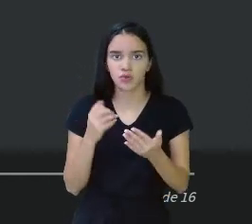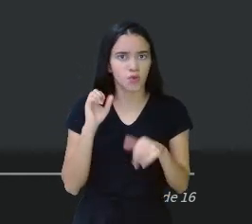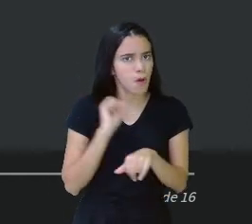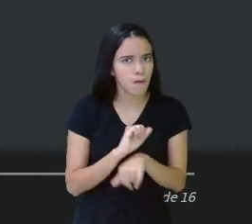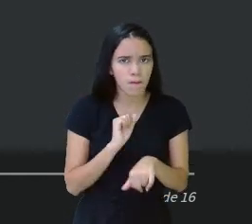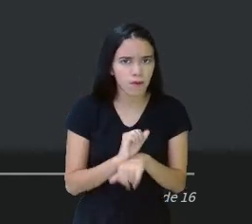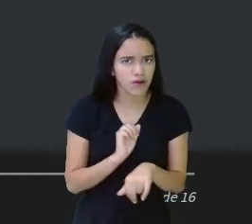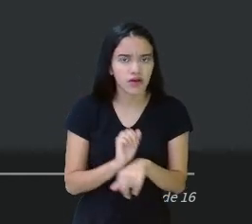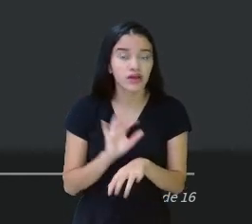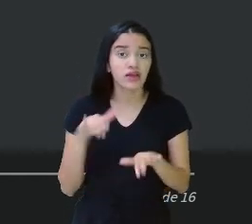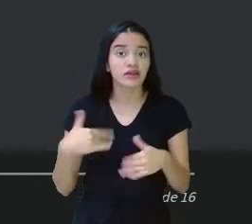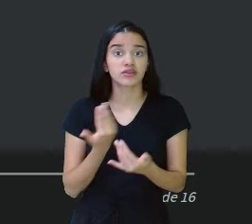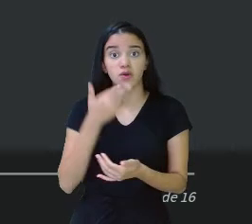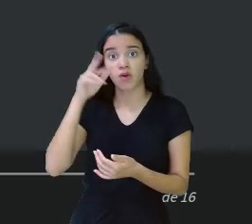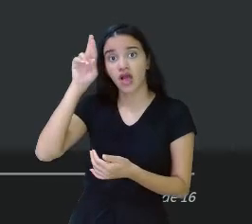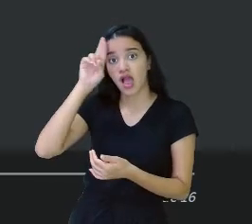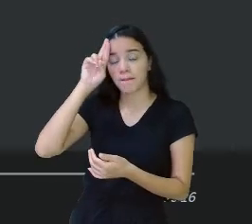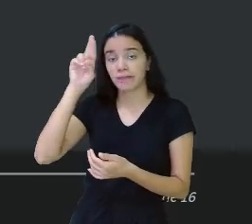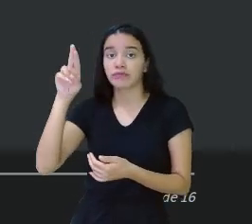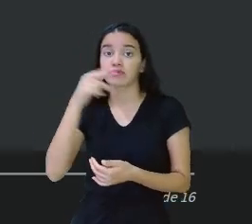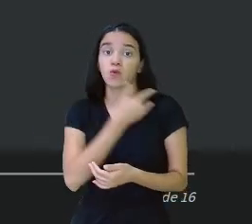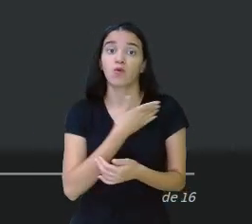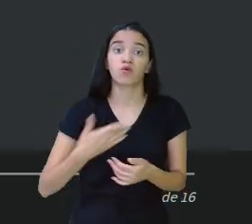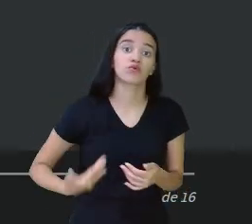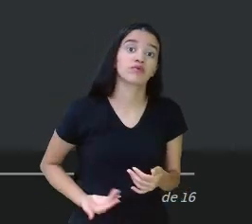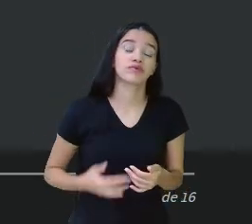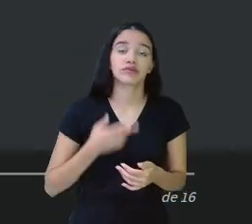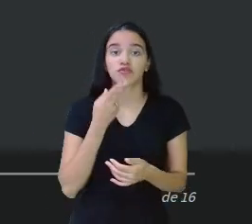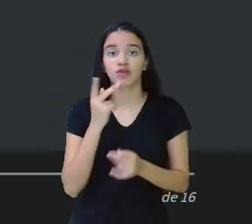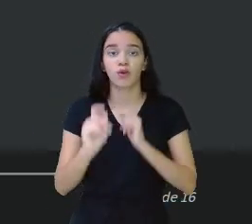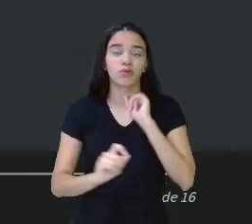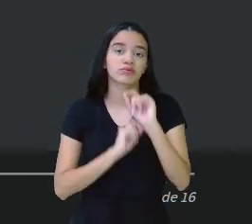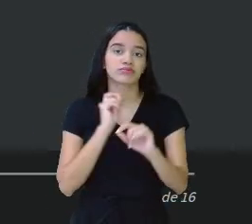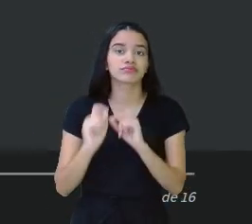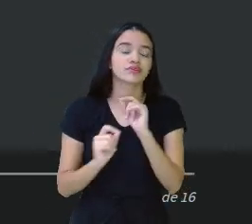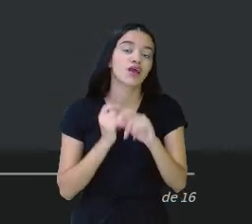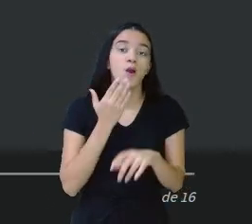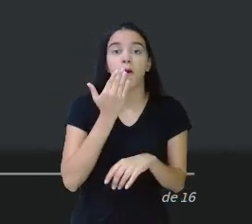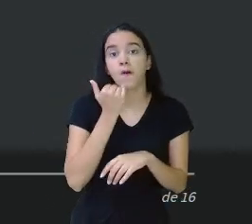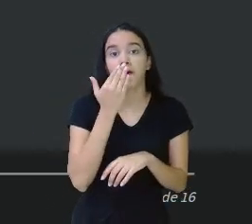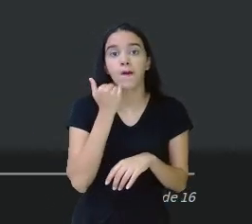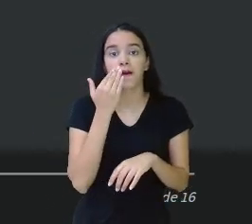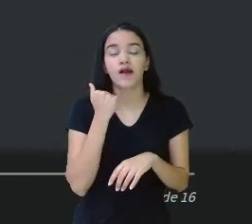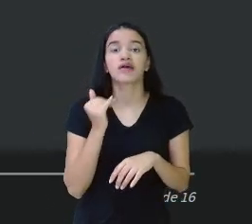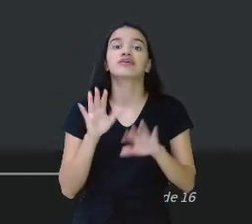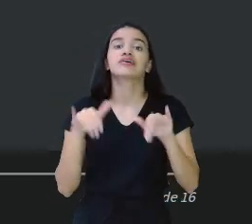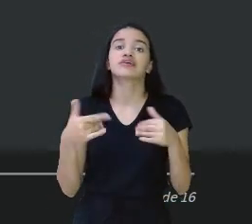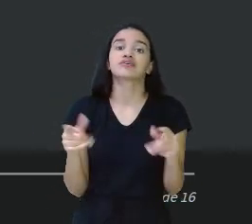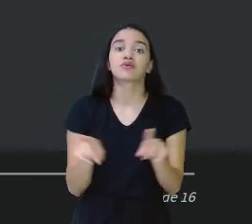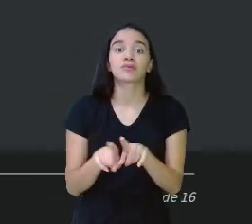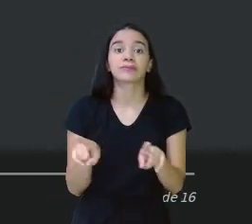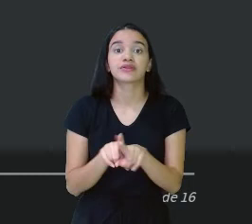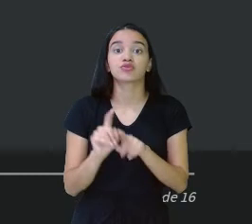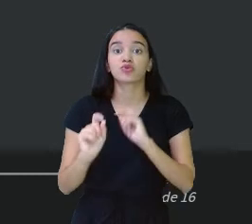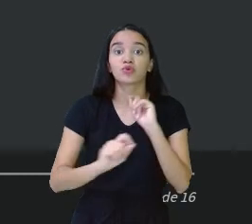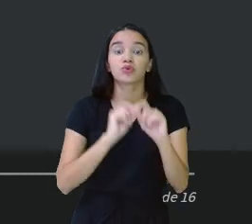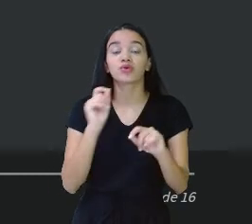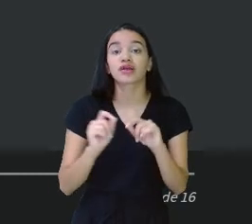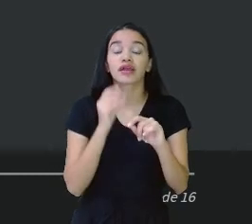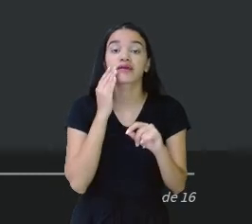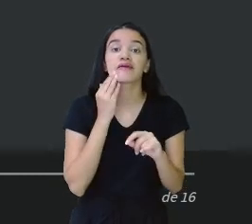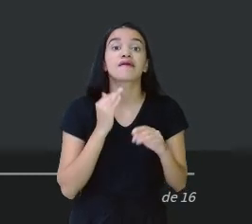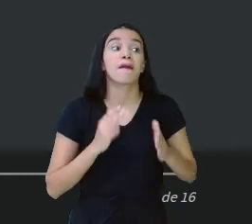aí. Autoridades relataram que esses caramujos já estão comendo até tintas e pedaços de paredes